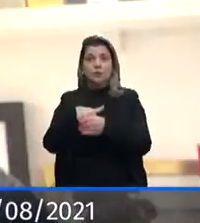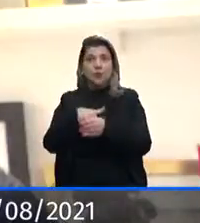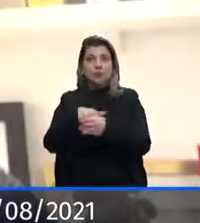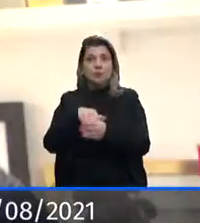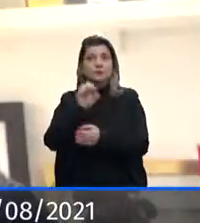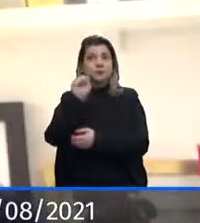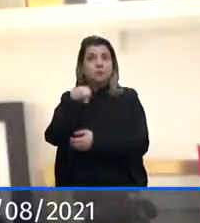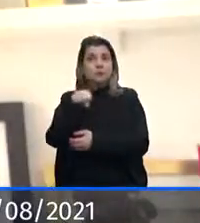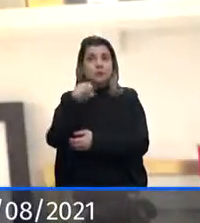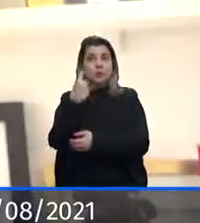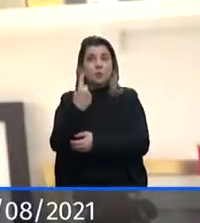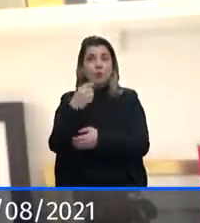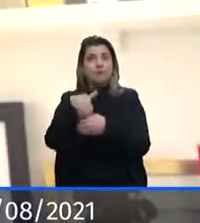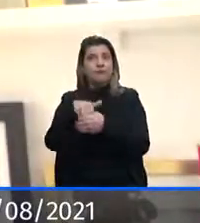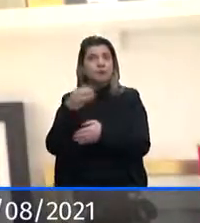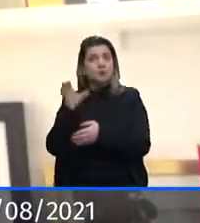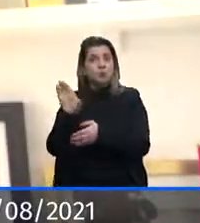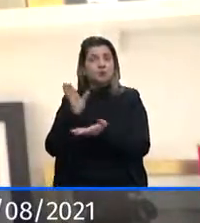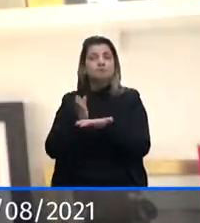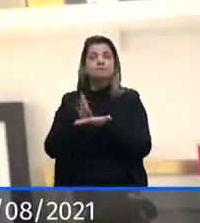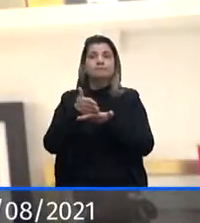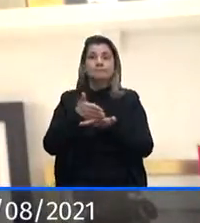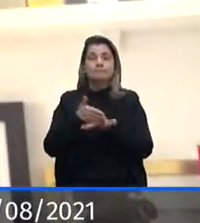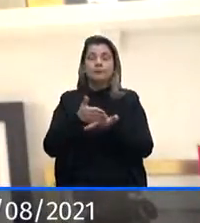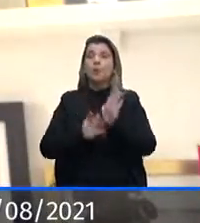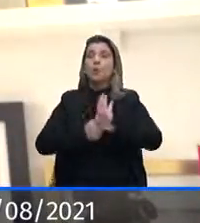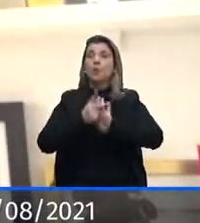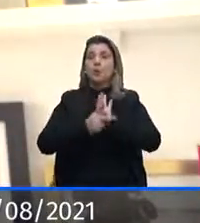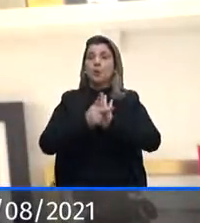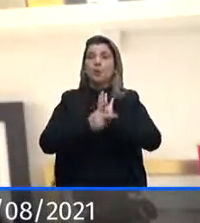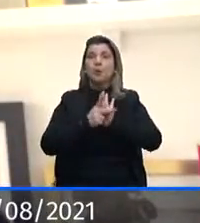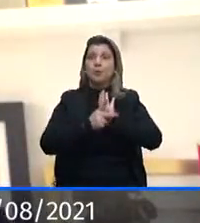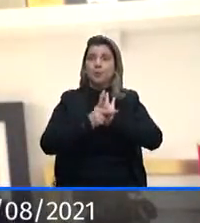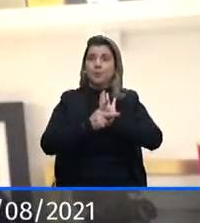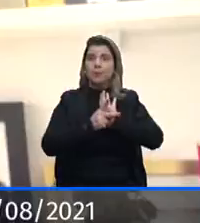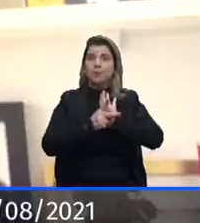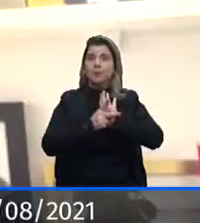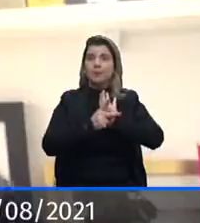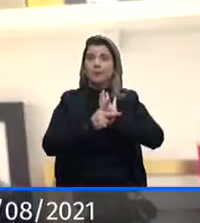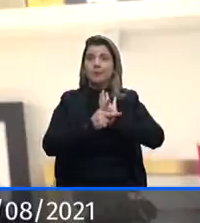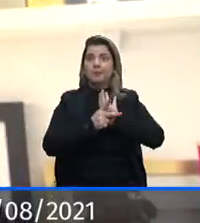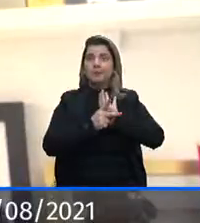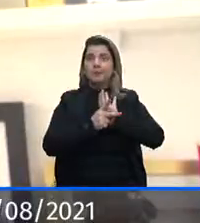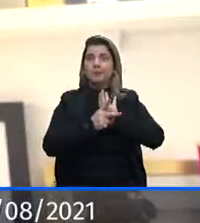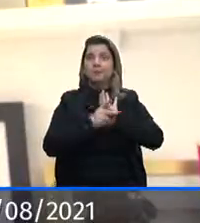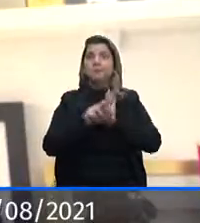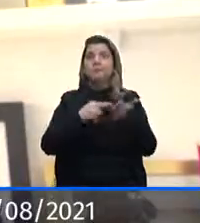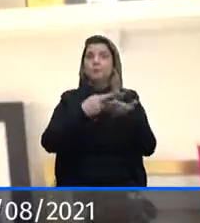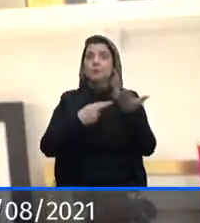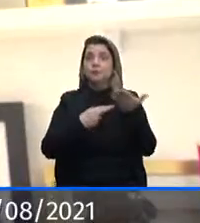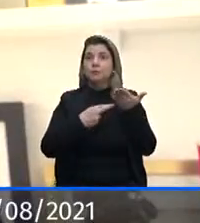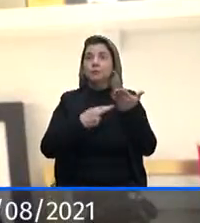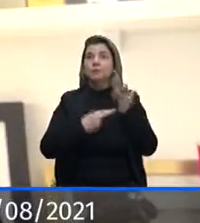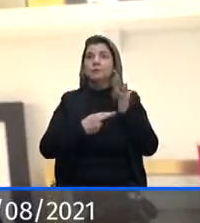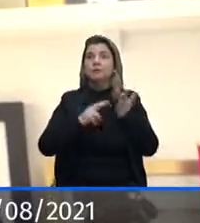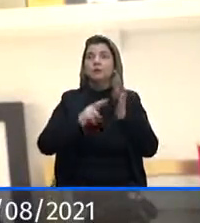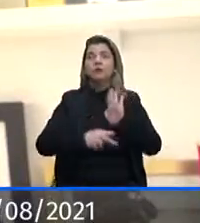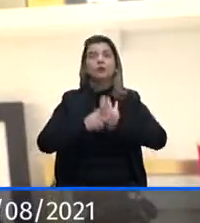1 voto contrário. Está aprovado o projeto, o parecer do